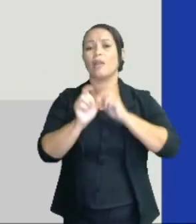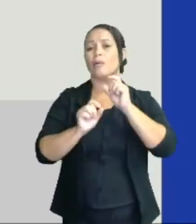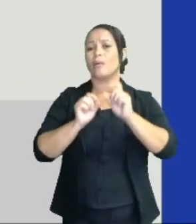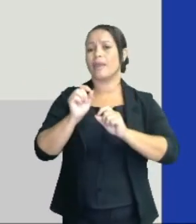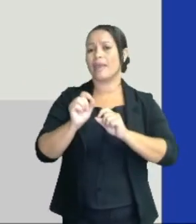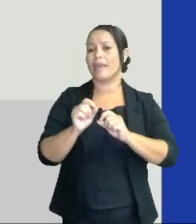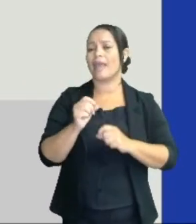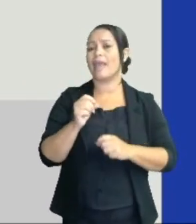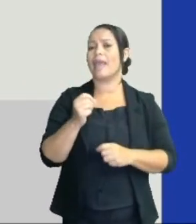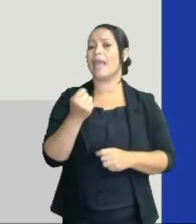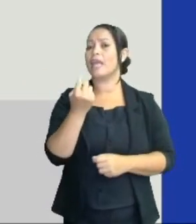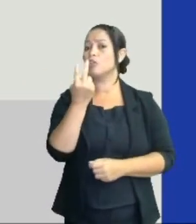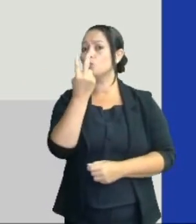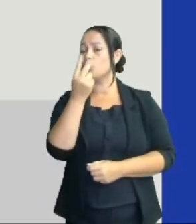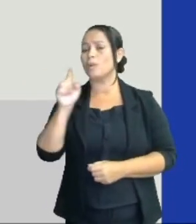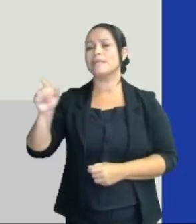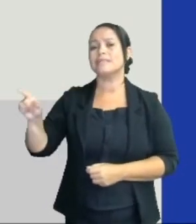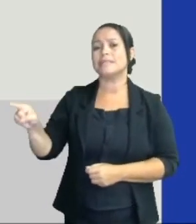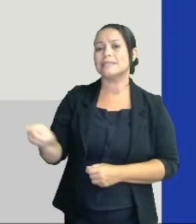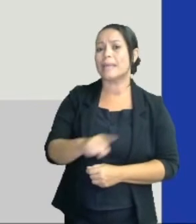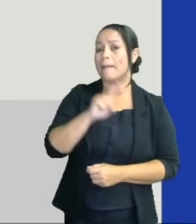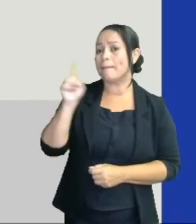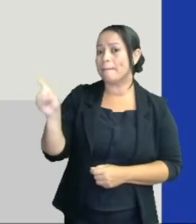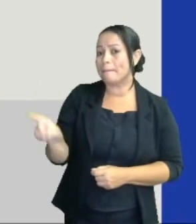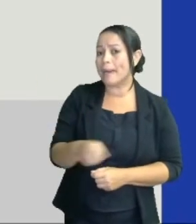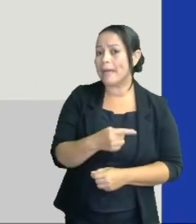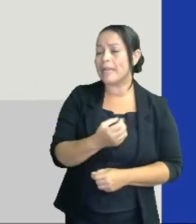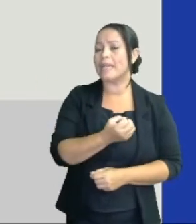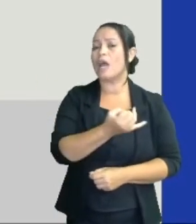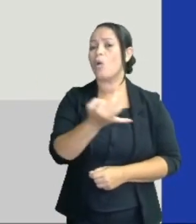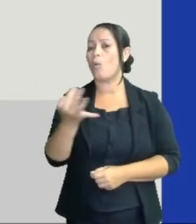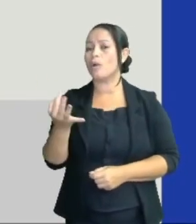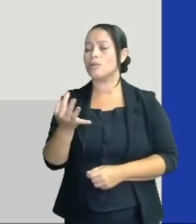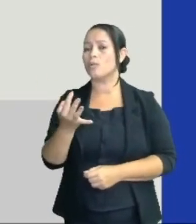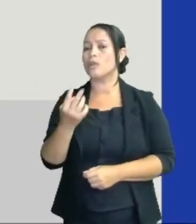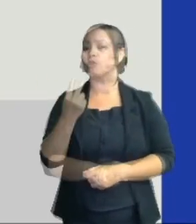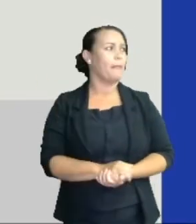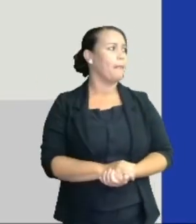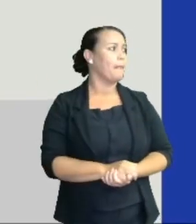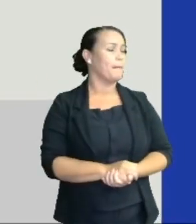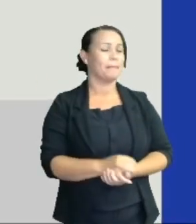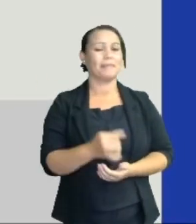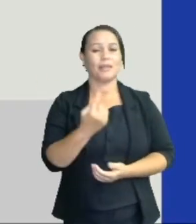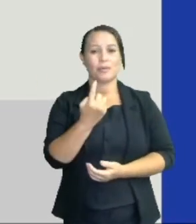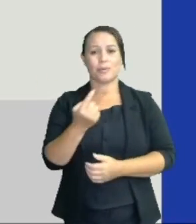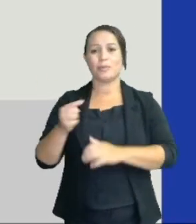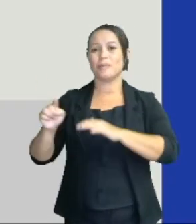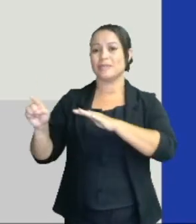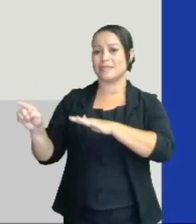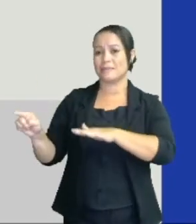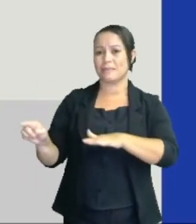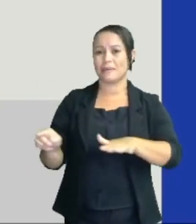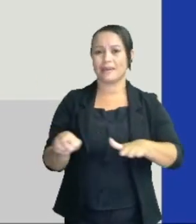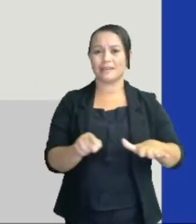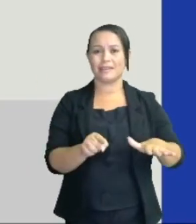diz em 2 semanas. Vamos ver quanto é 2 semanas? Em uma